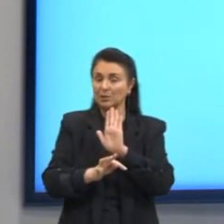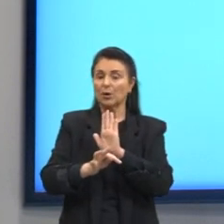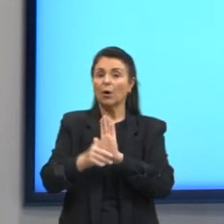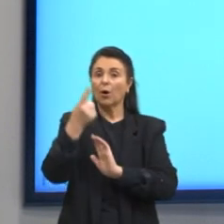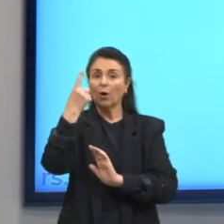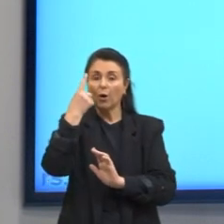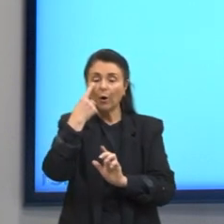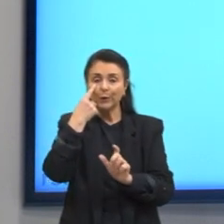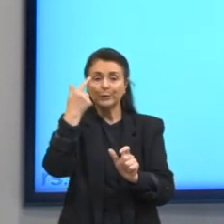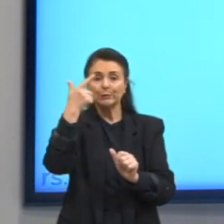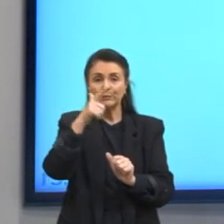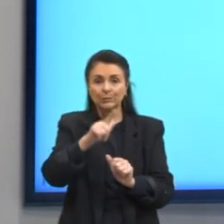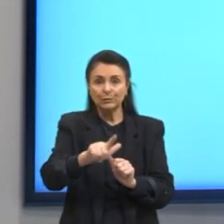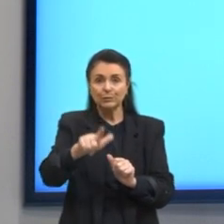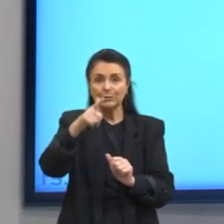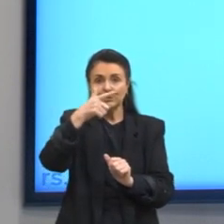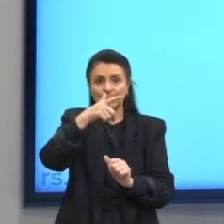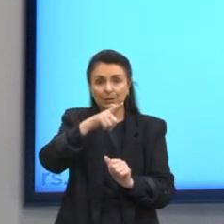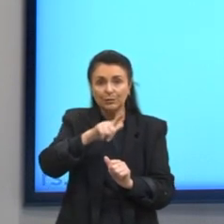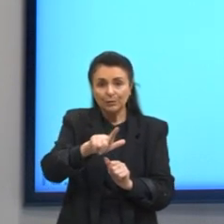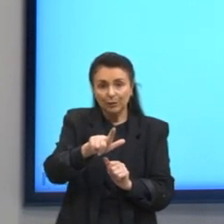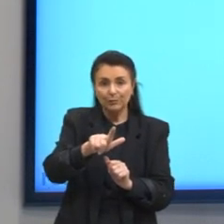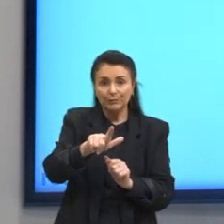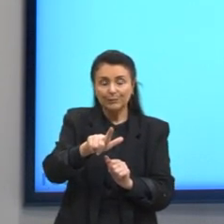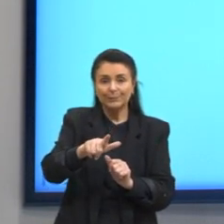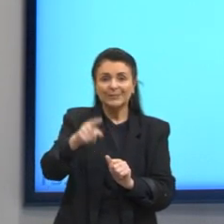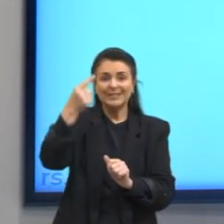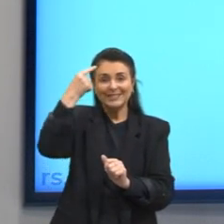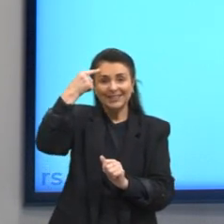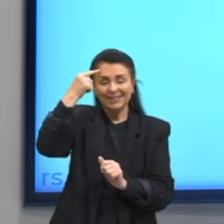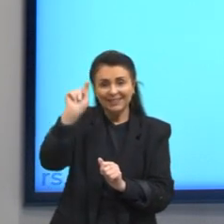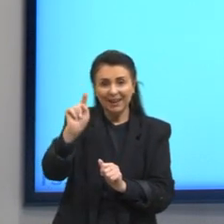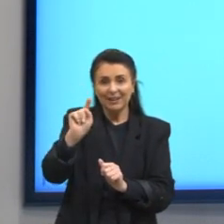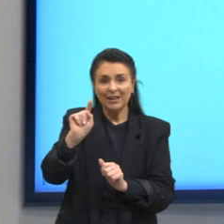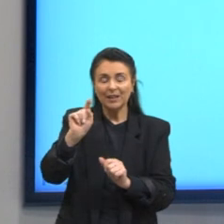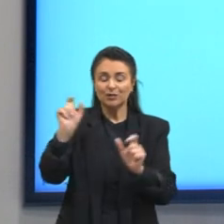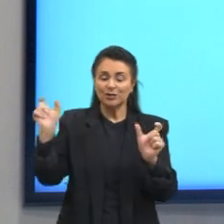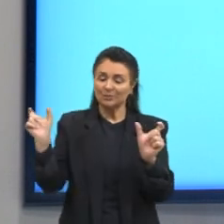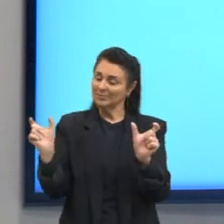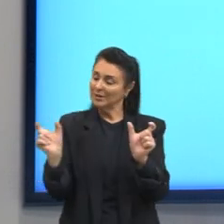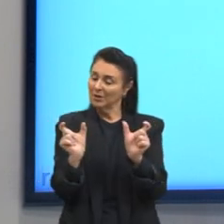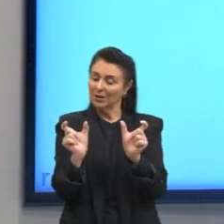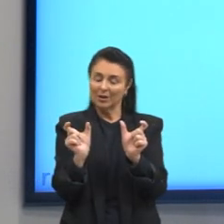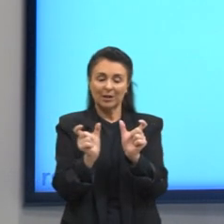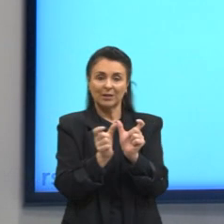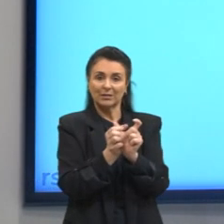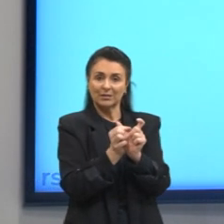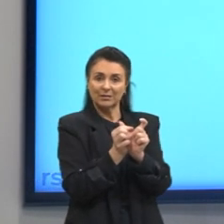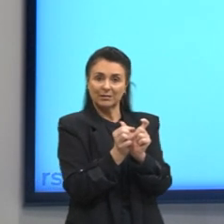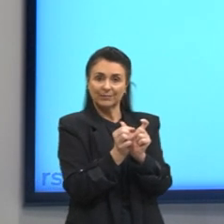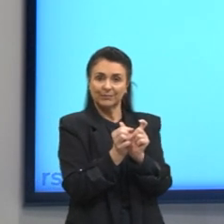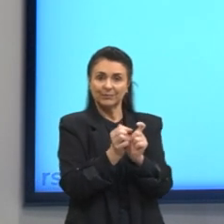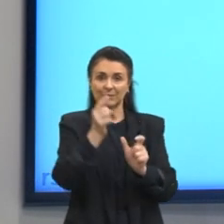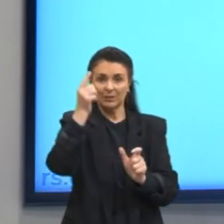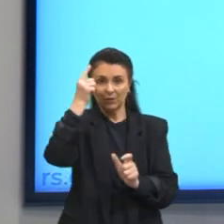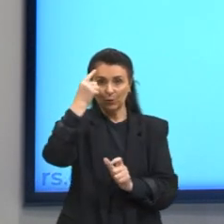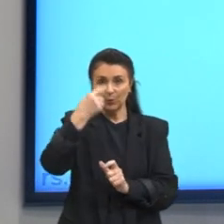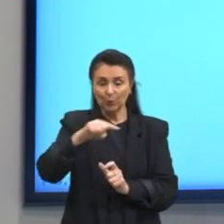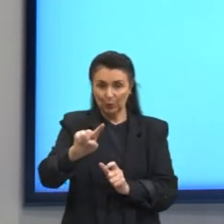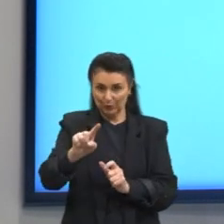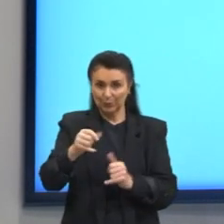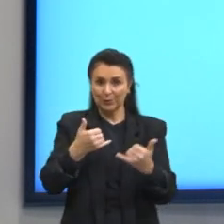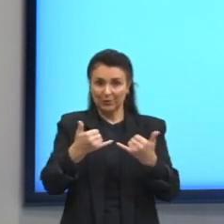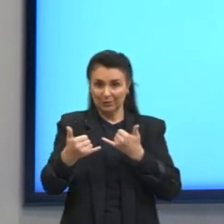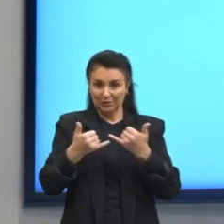repetição ali doces e essa ideia né de acréscimo e olhem esse outro